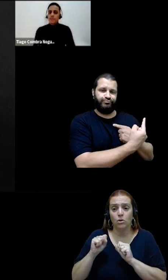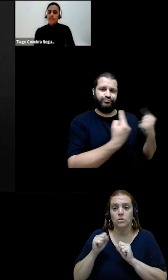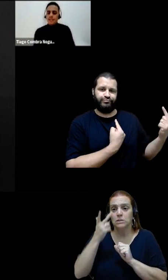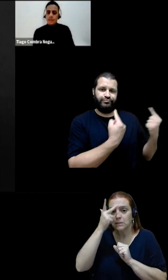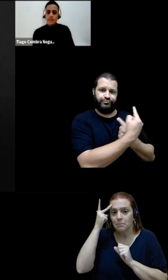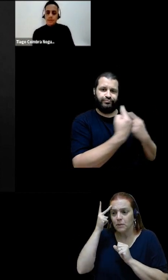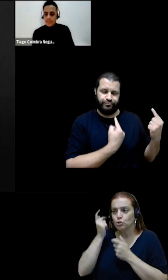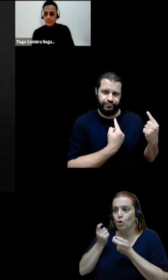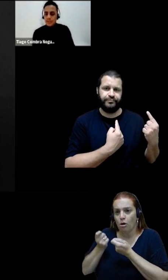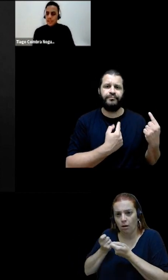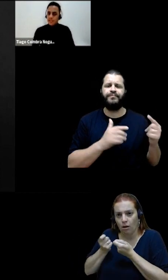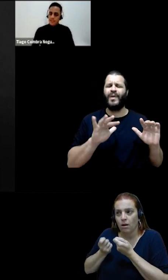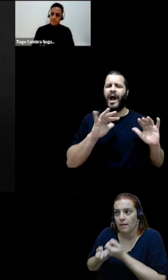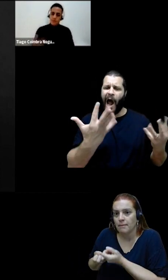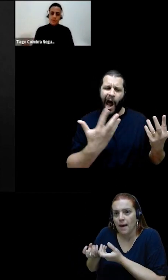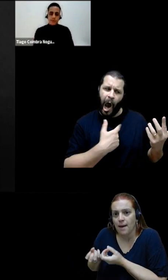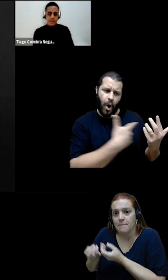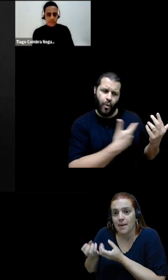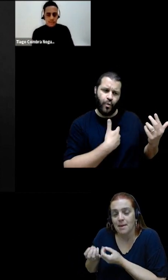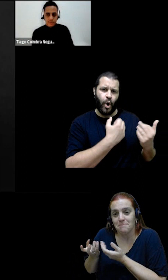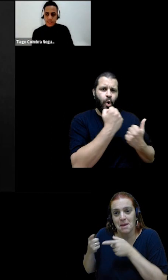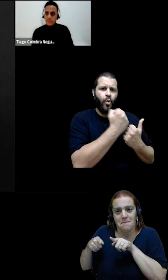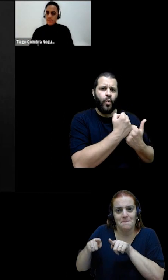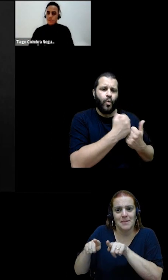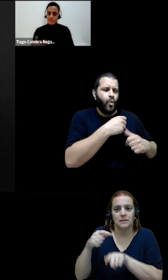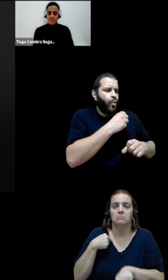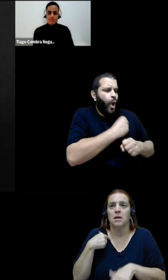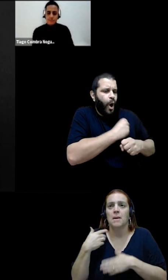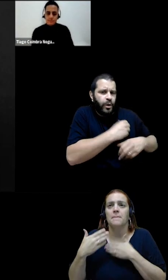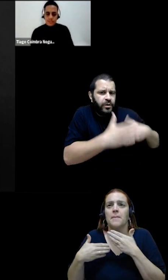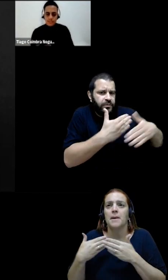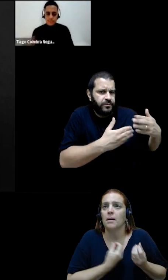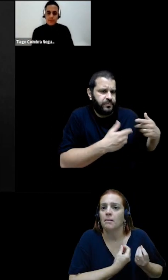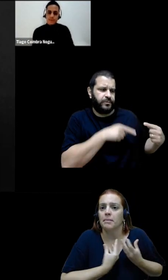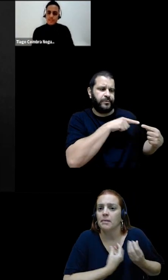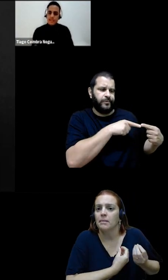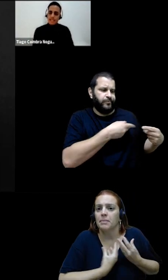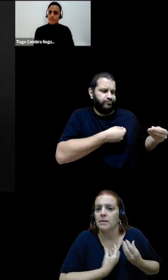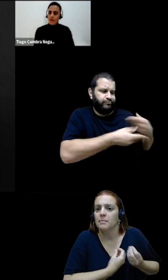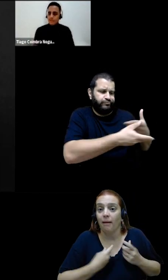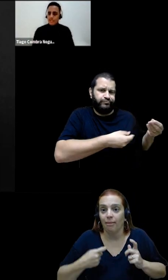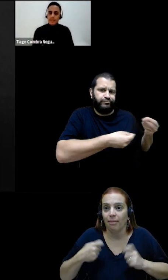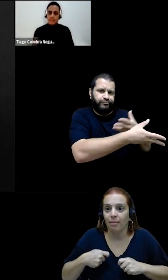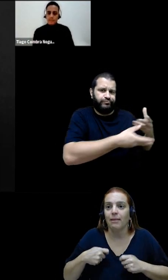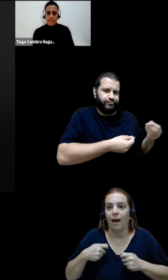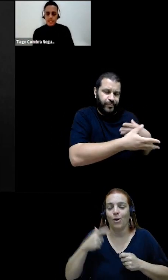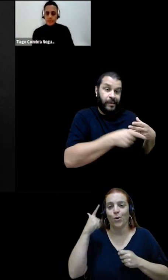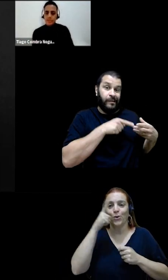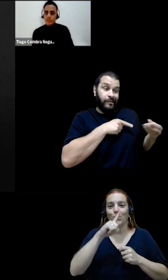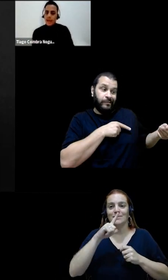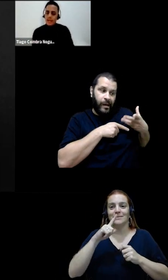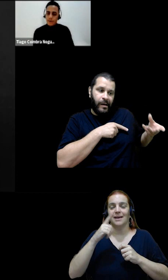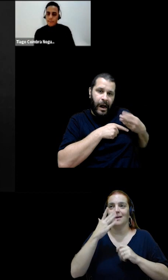realmente monitorar a sua produção. Então, se alguma coisa que você não identificou, que saiu de um modo que não era adequado, ele tem a possibilidade